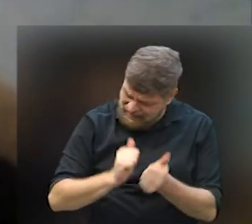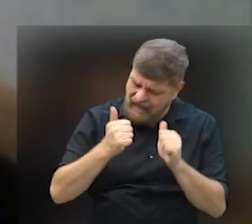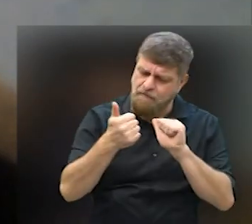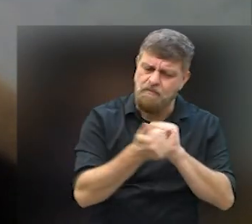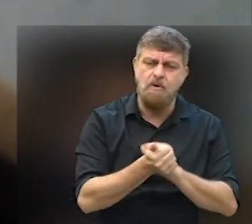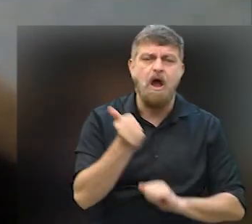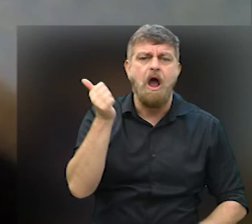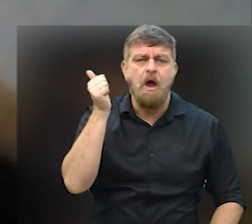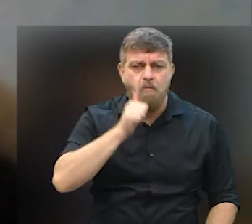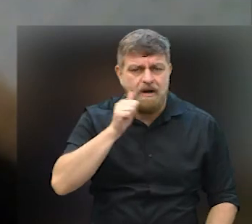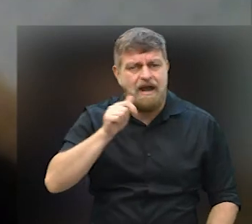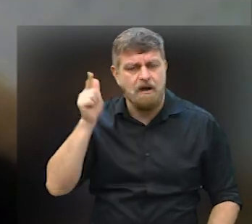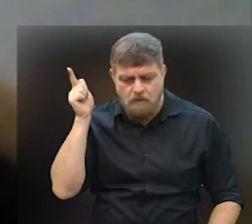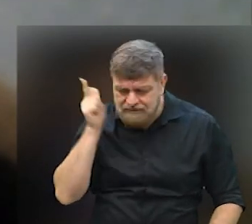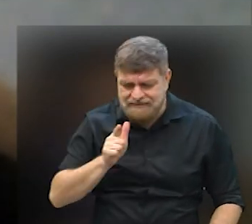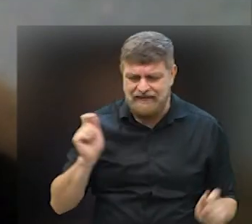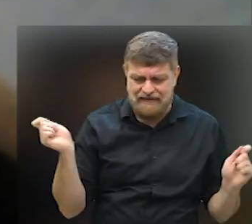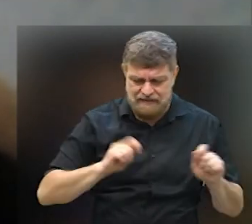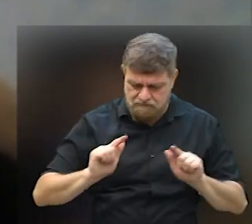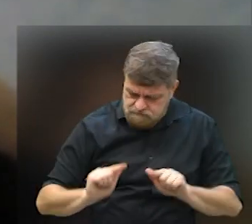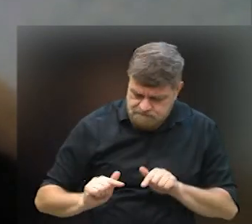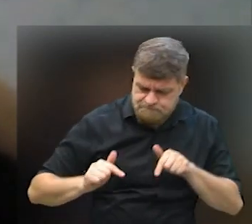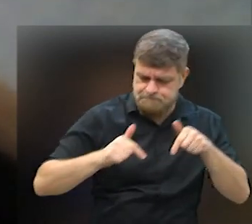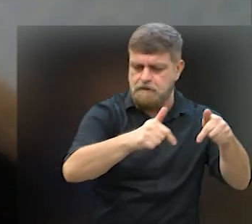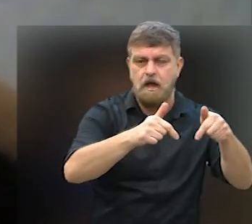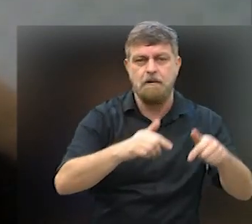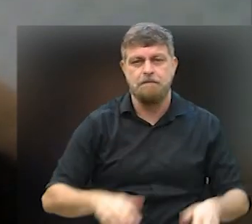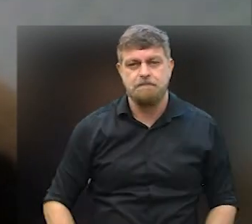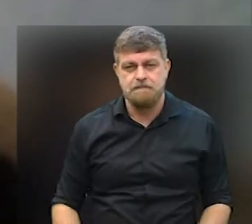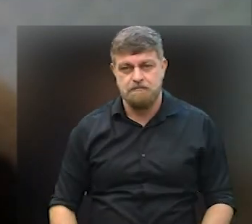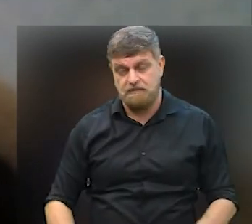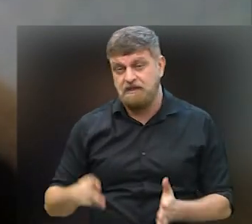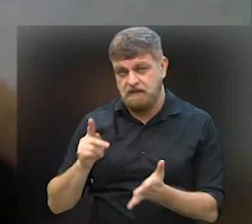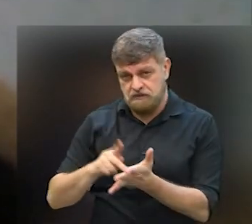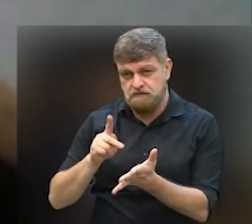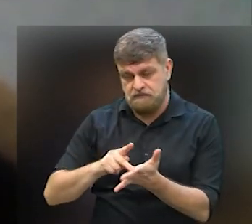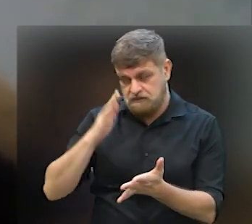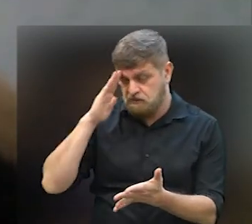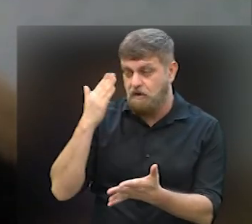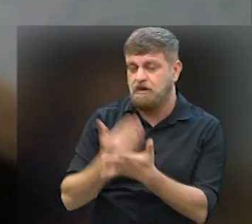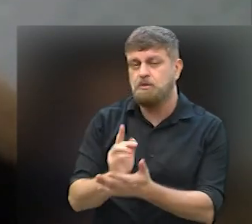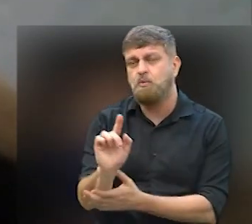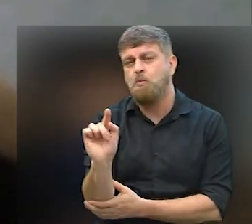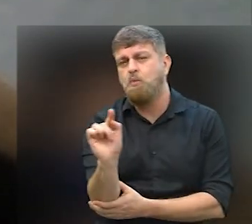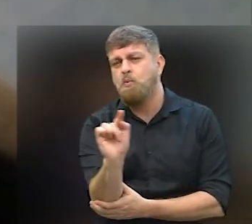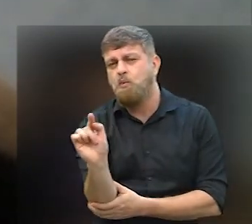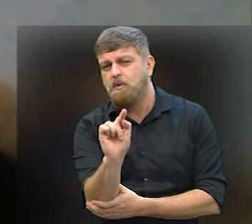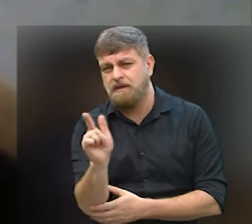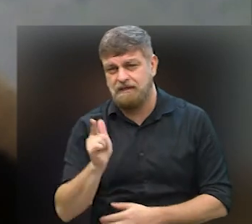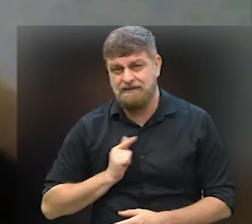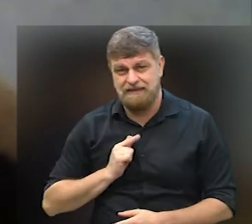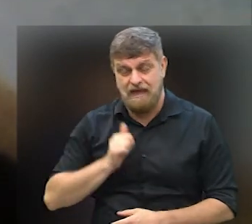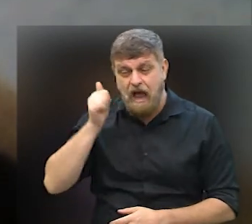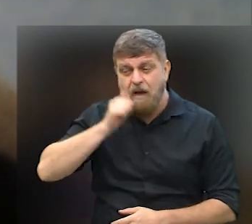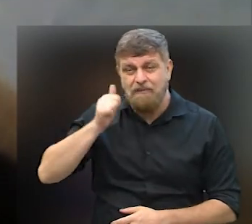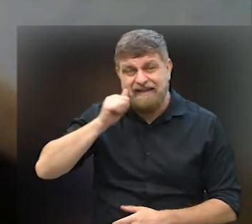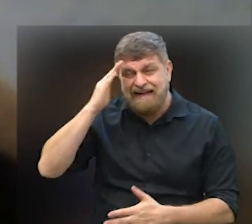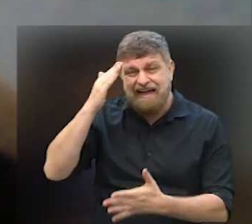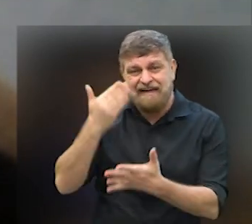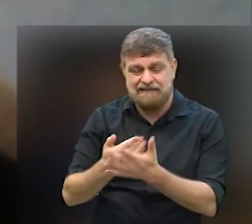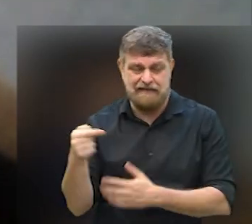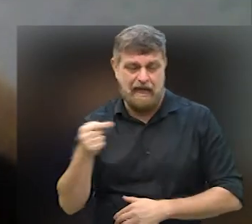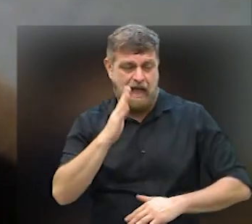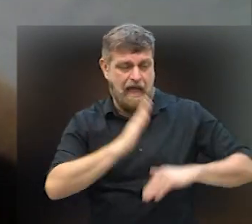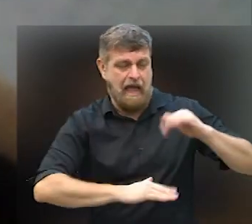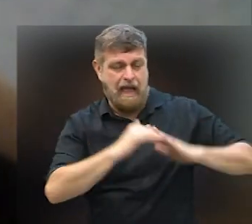adaptar e seguir em frente com o que tiver ali disponível. Mas, de fato, eu acredito que muitas mulheres ainda acreditam